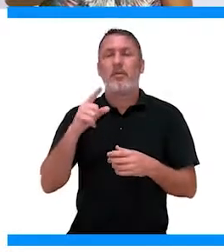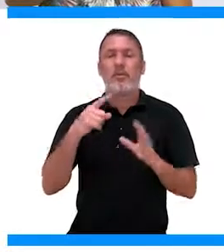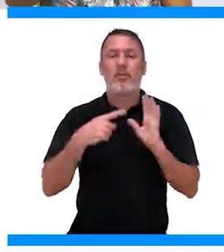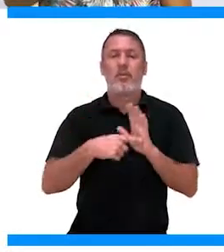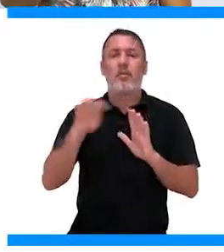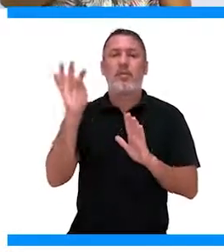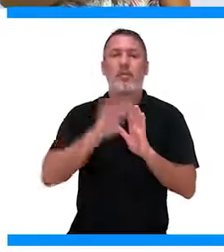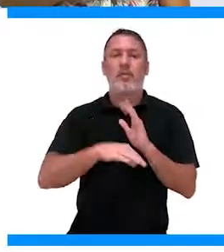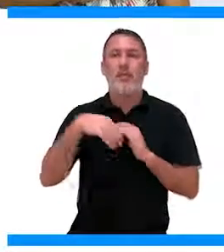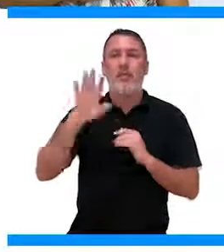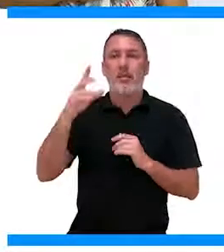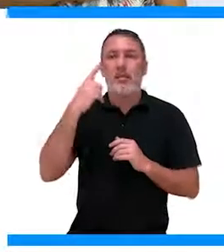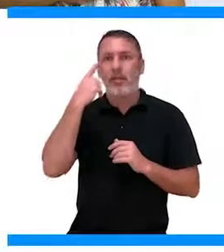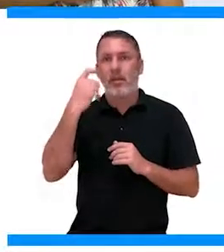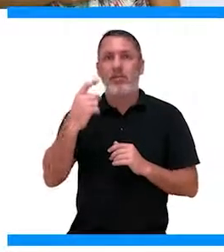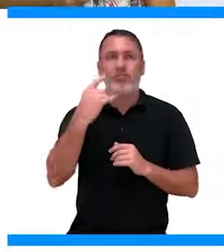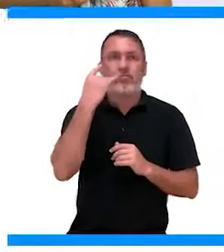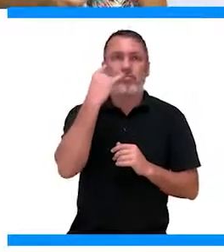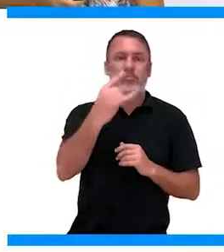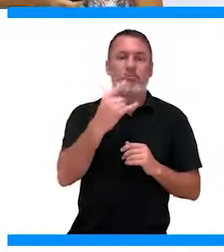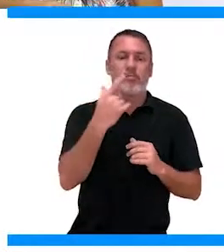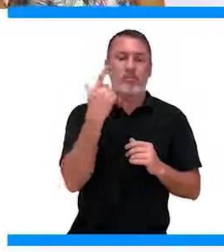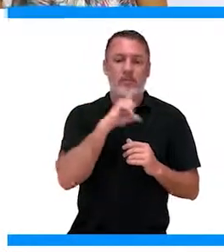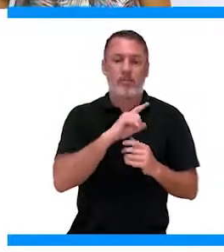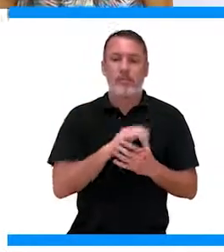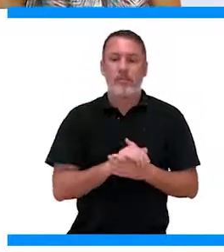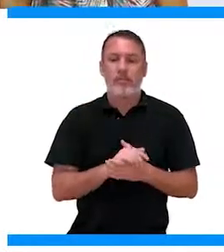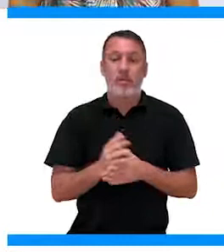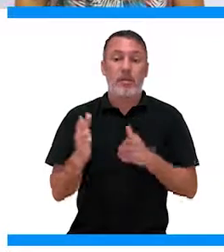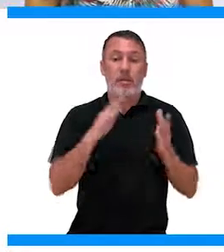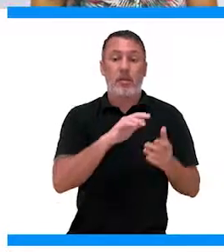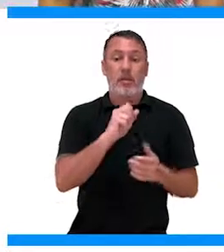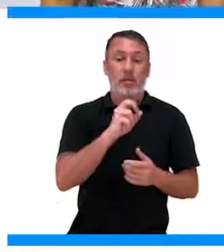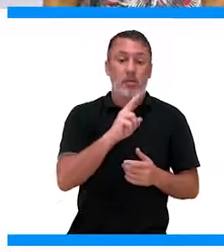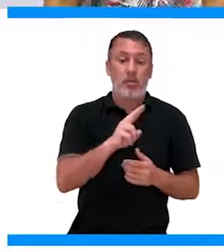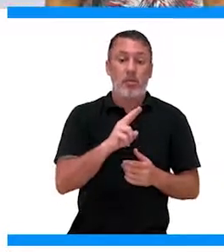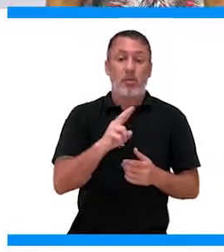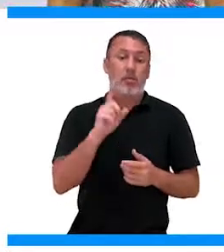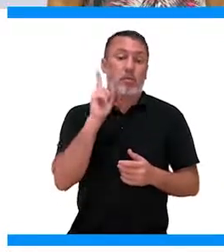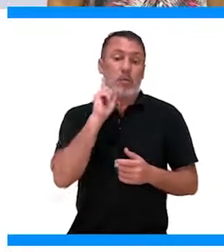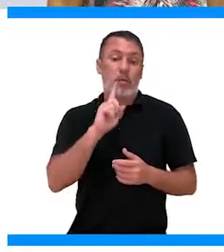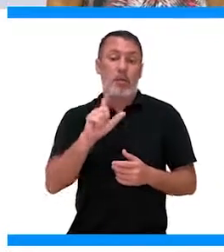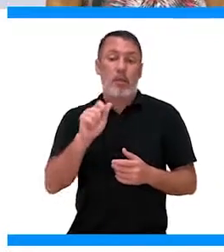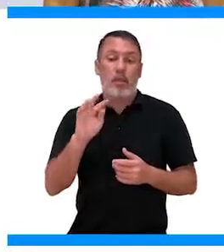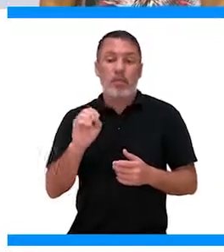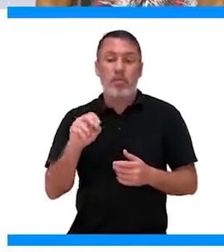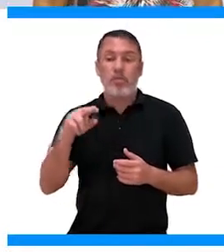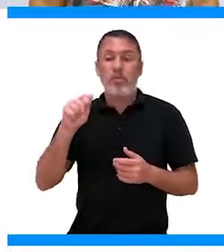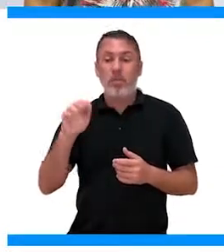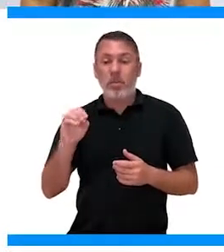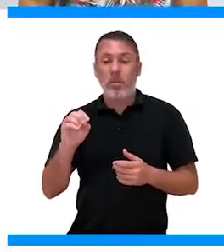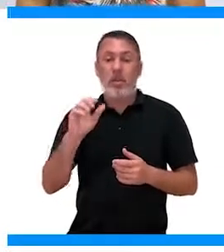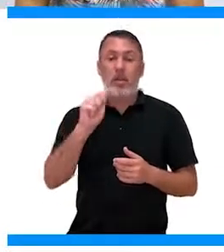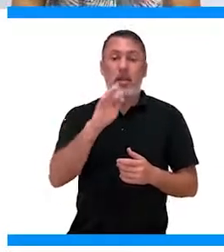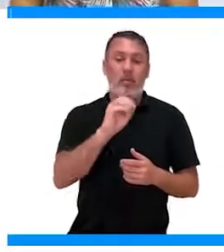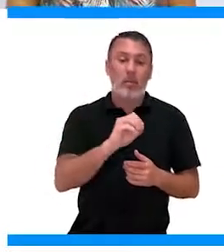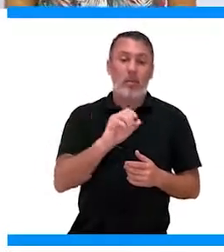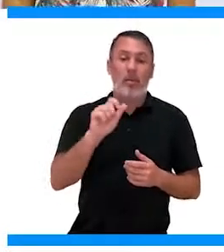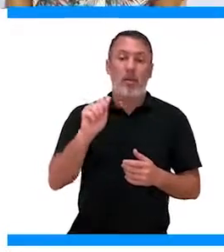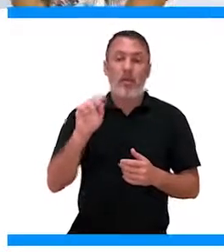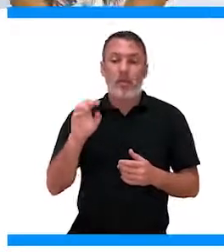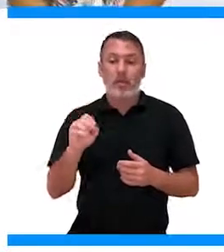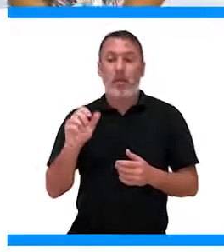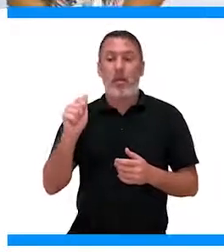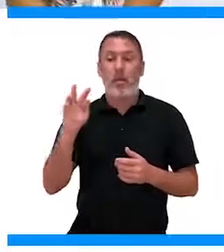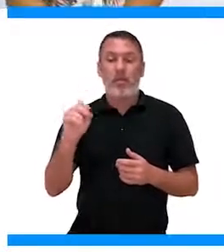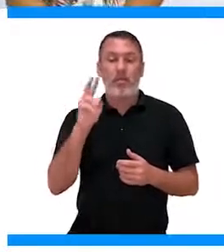para tornar o texto mais atrativo e expressivo. Sou um mulato nato, no sentido lato, mulato democrático